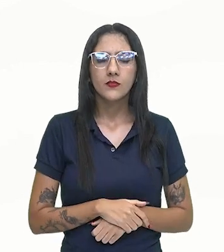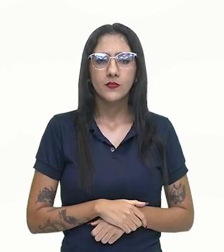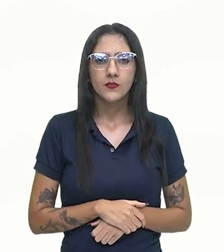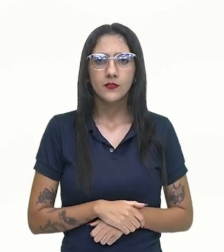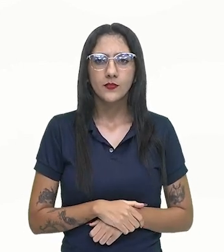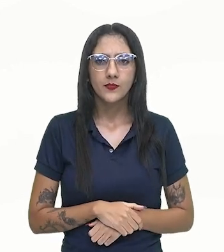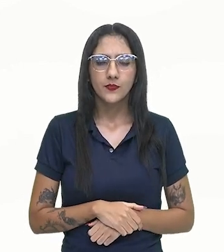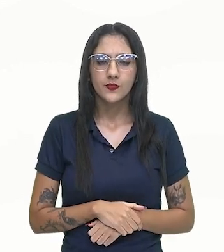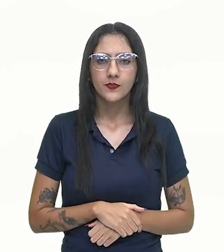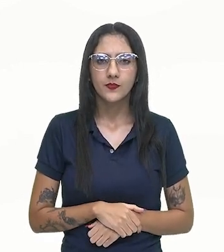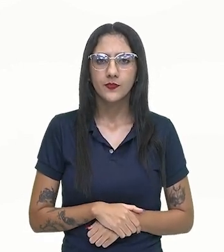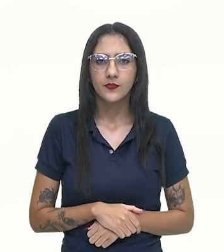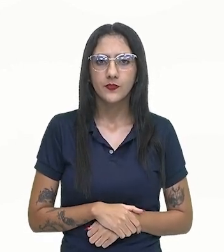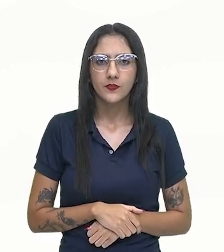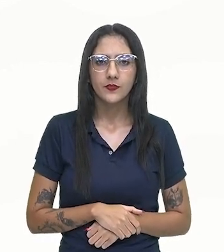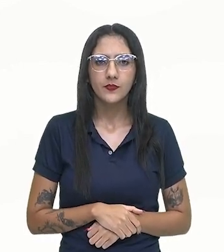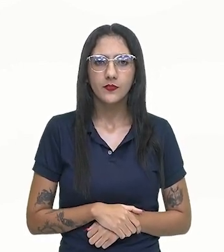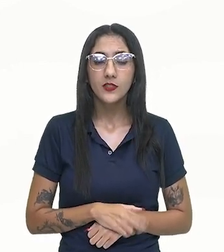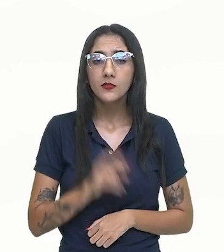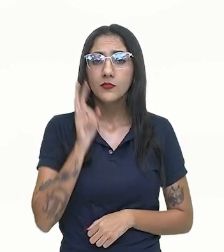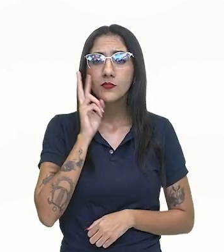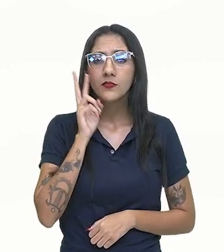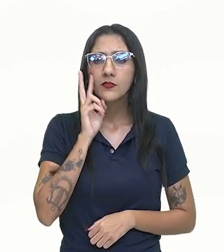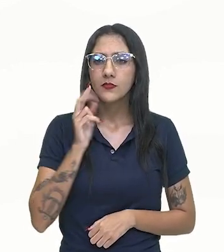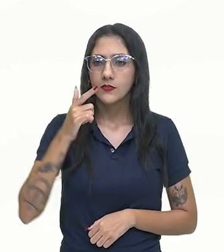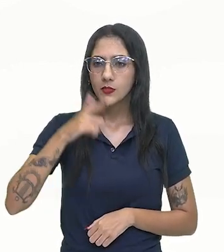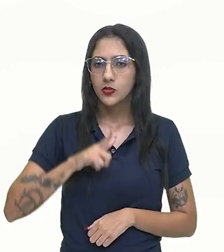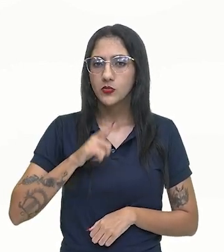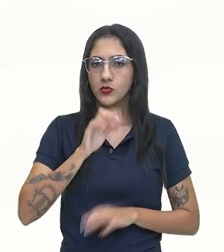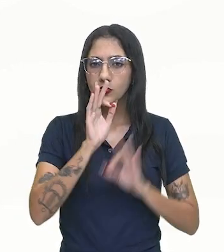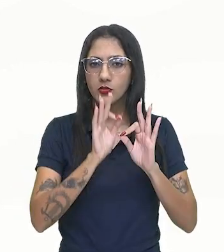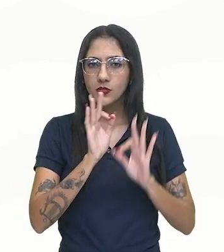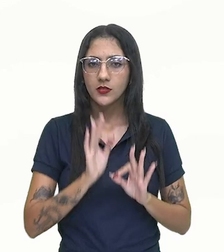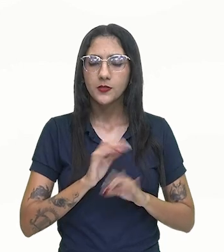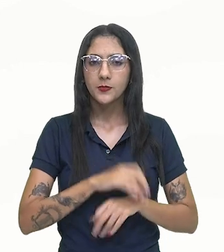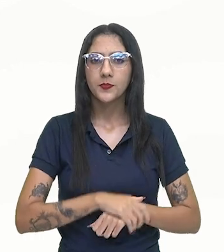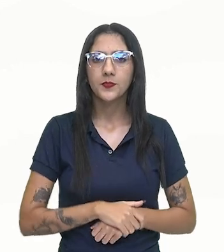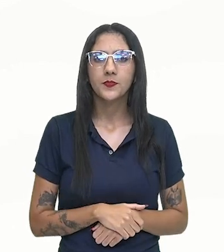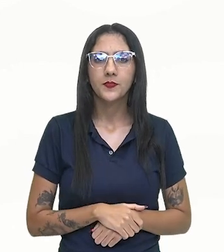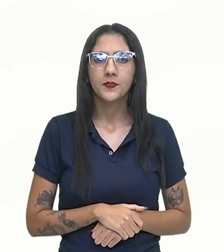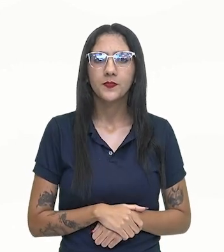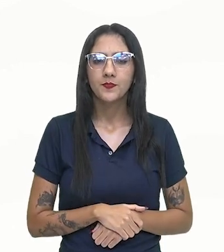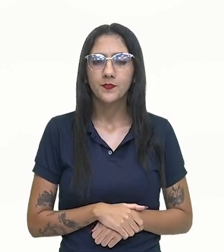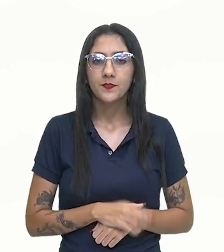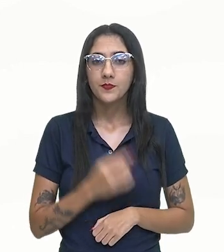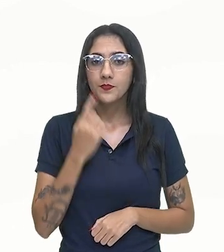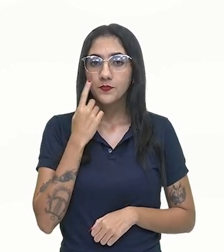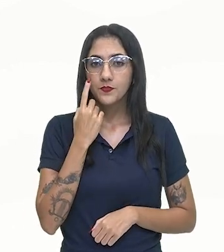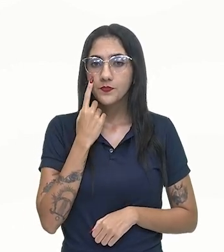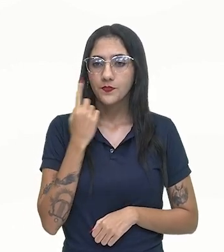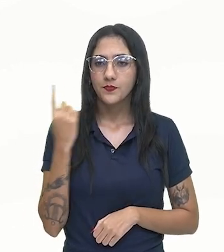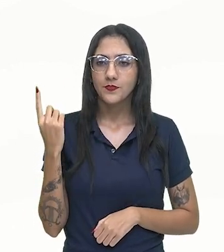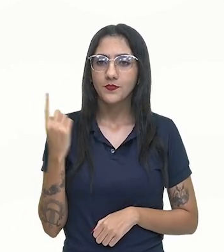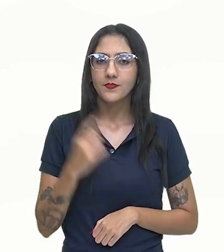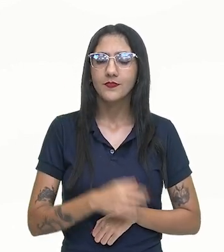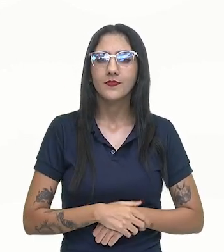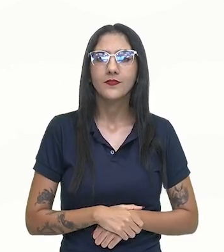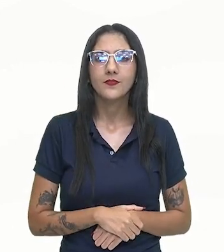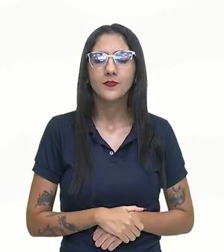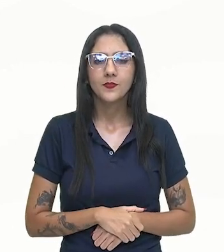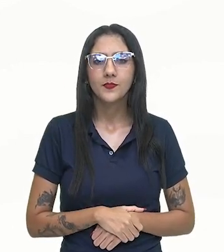só para ilustrar, né, a ocasião. Então aqui a gente tinha salada, vamos colocar aqui salada crua